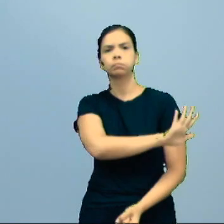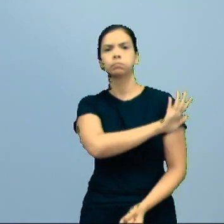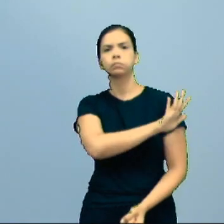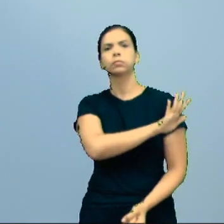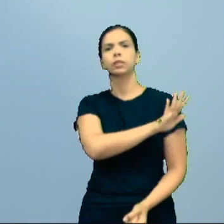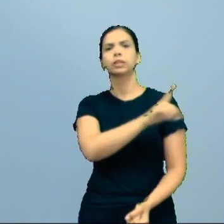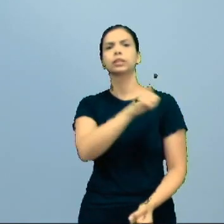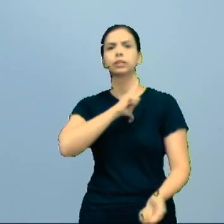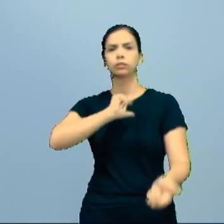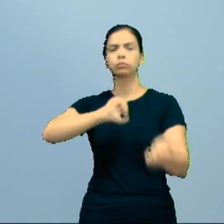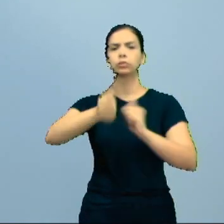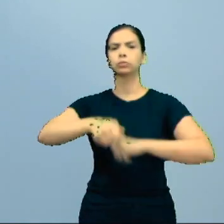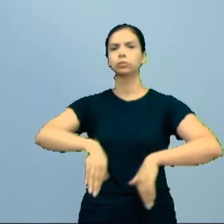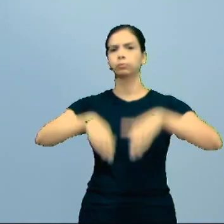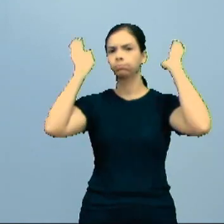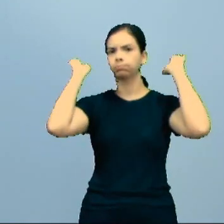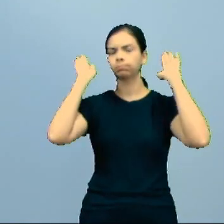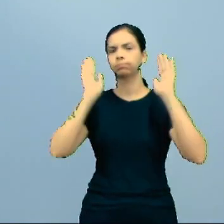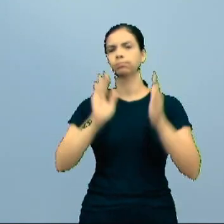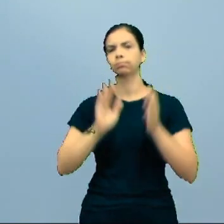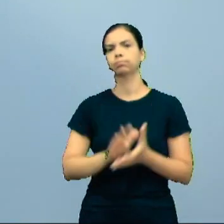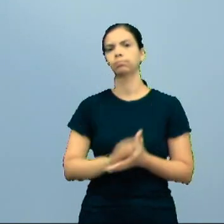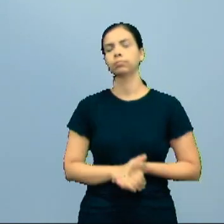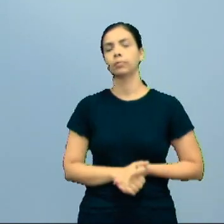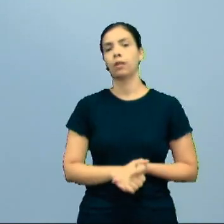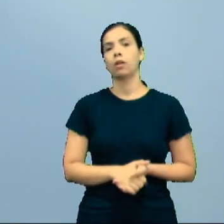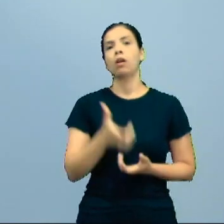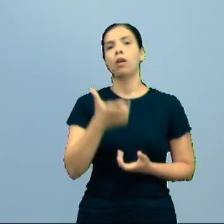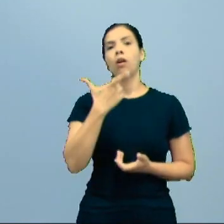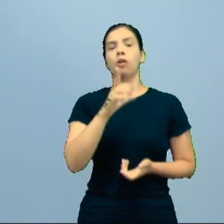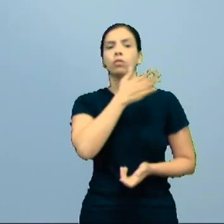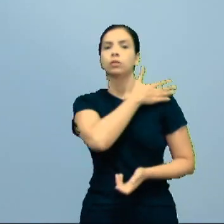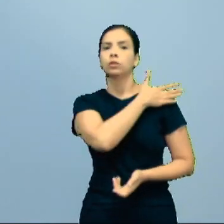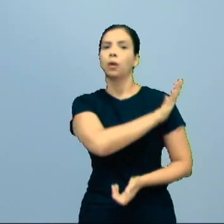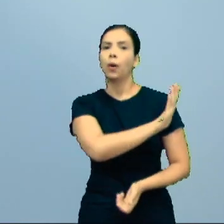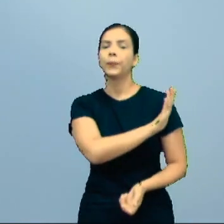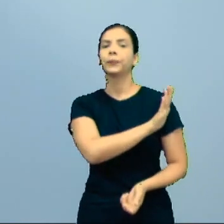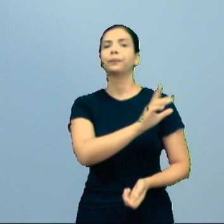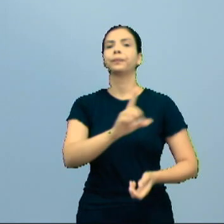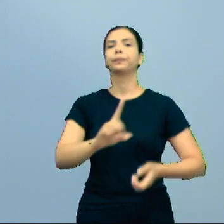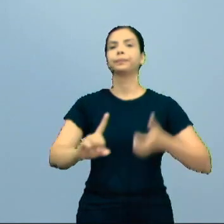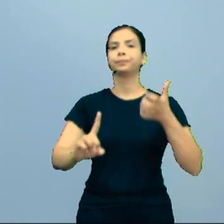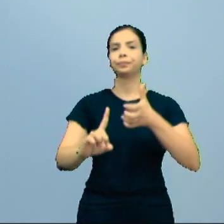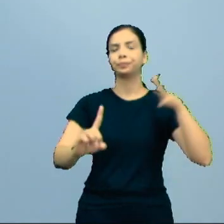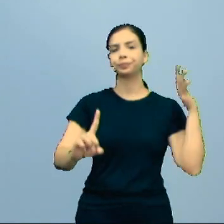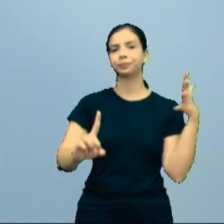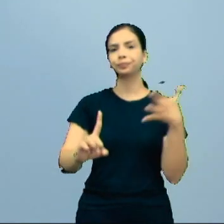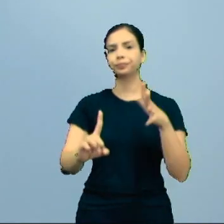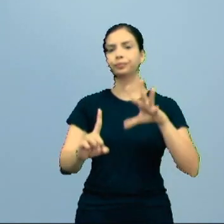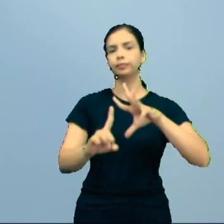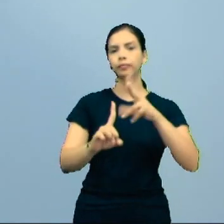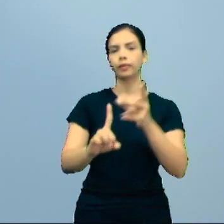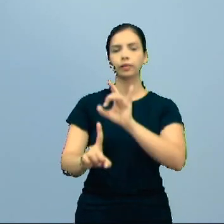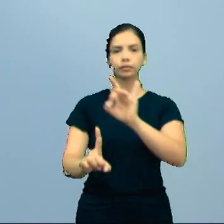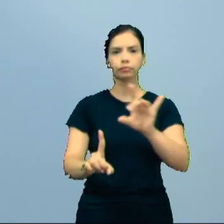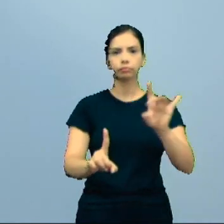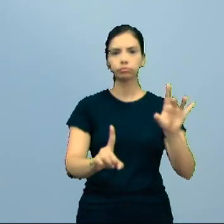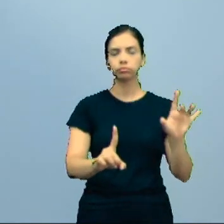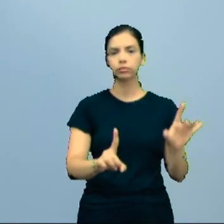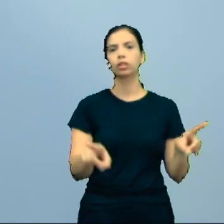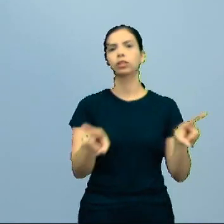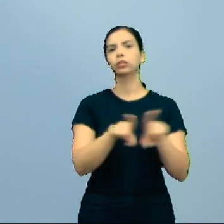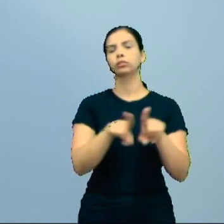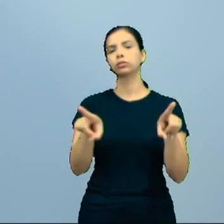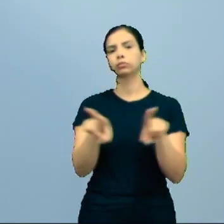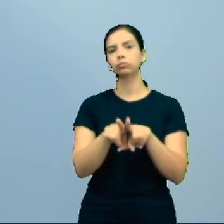esporte de rendimento. Outros tipos de preconceito, como homofobia, bifobia, transfobia, também